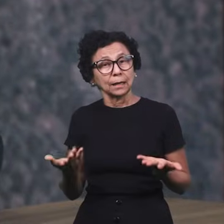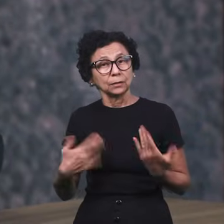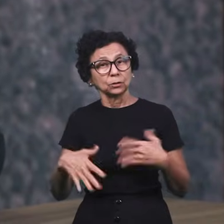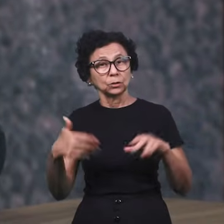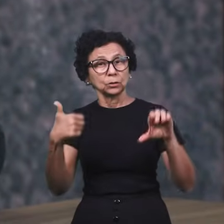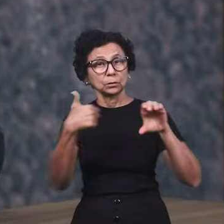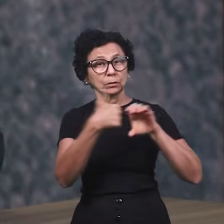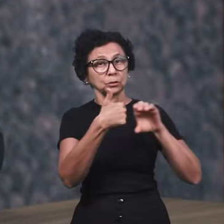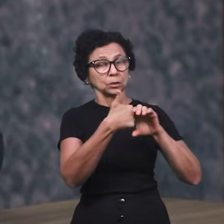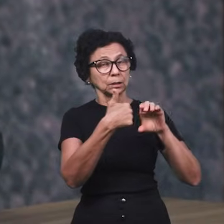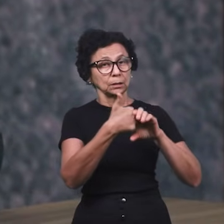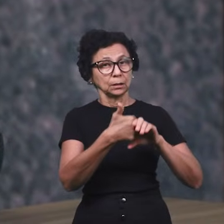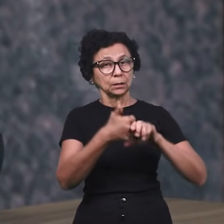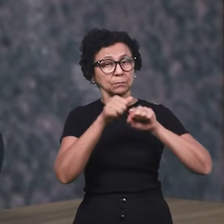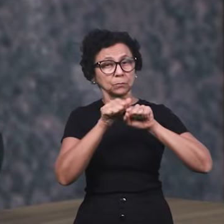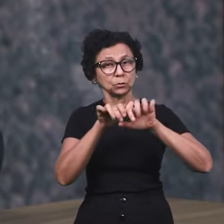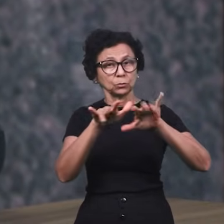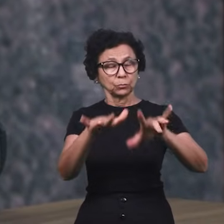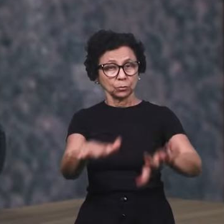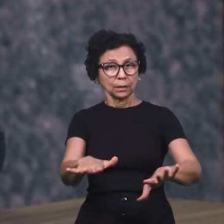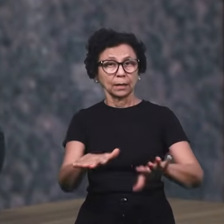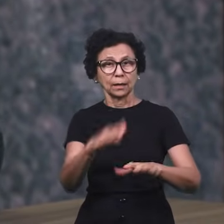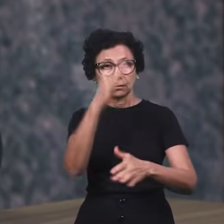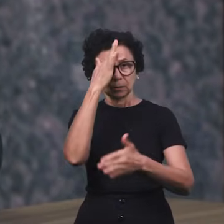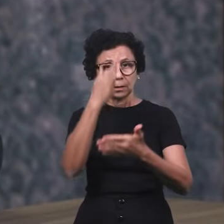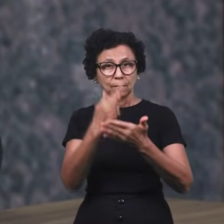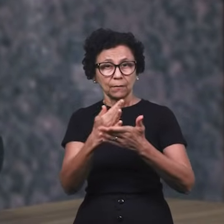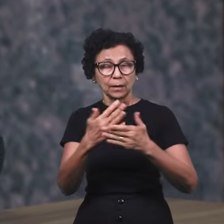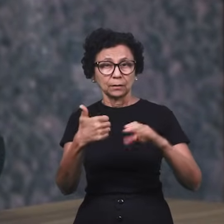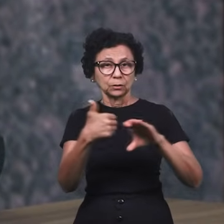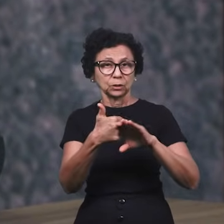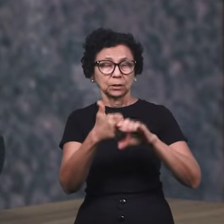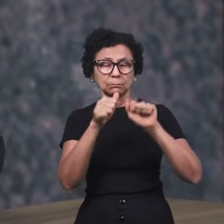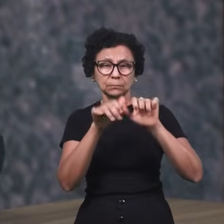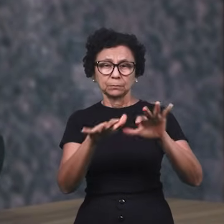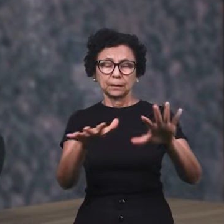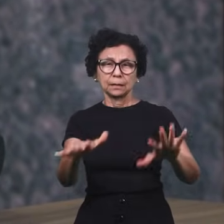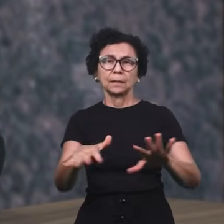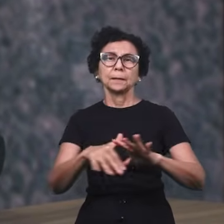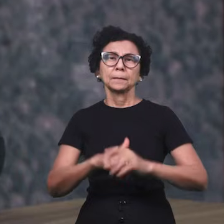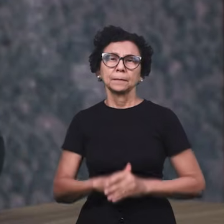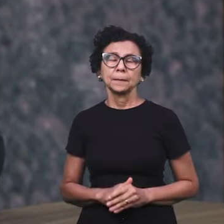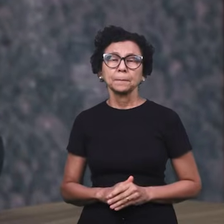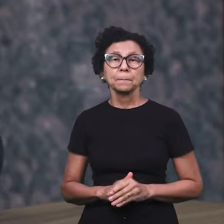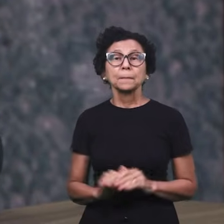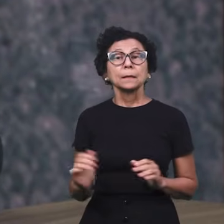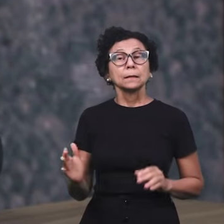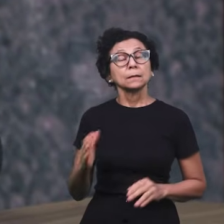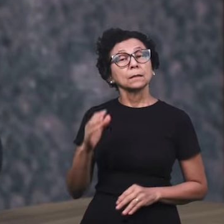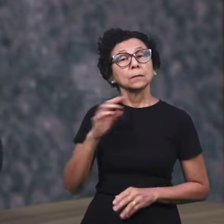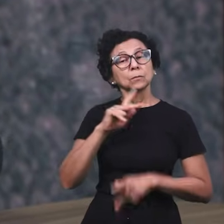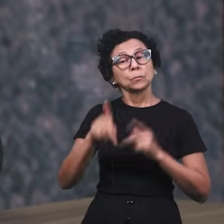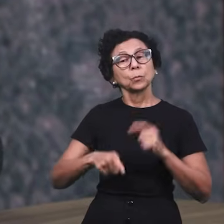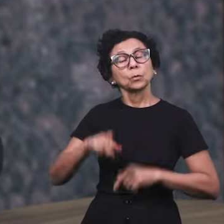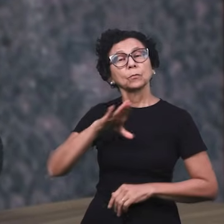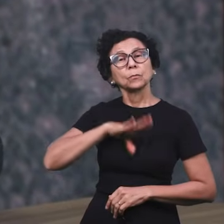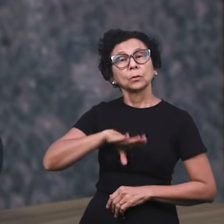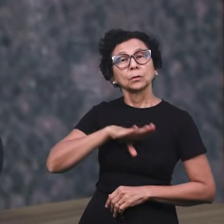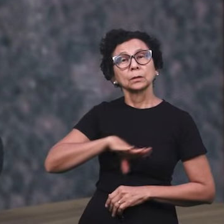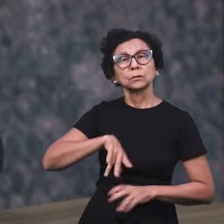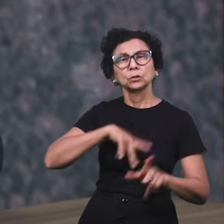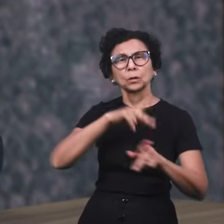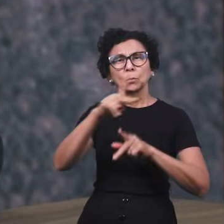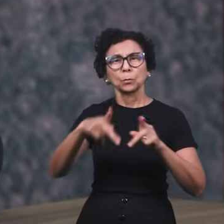de levar o cristianismo, de levar a fé cristã para outros povos. E ao longo desse processo, os portugueses teriam contato